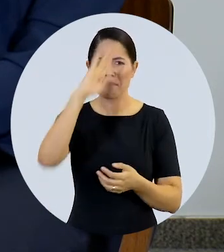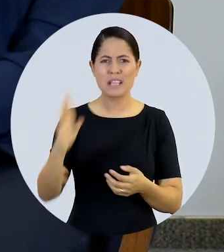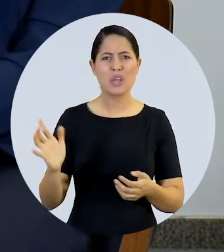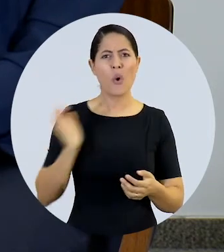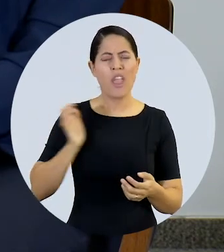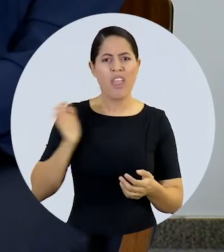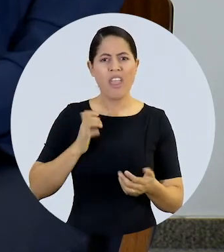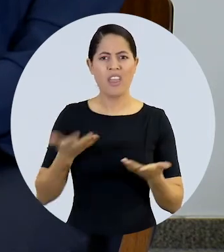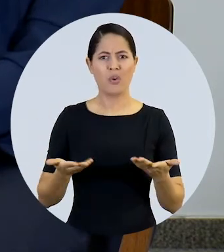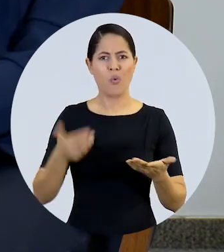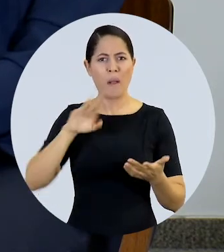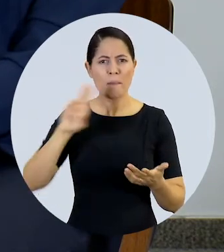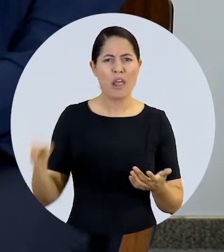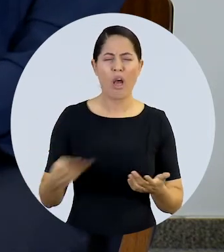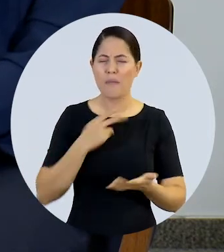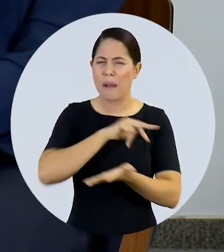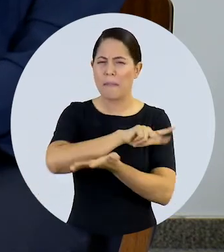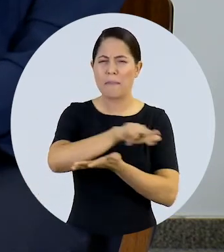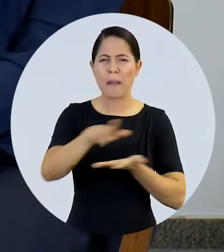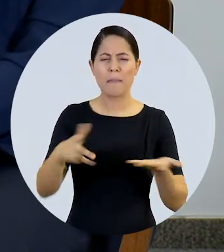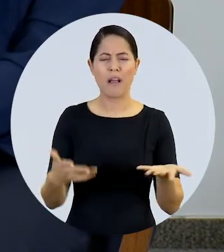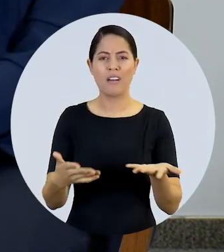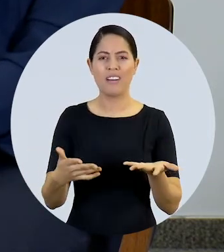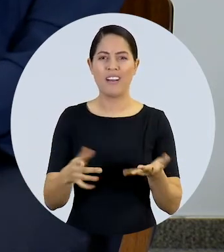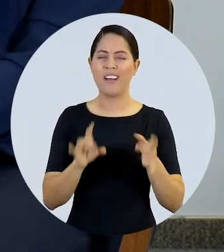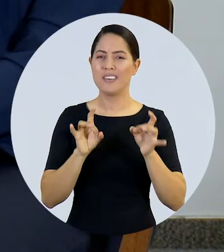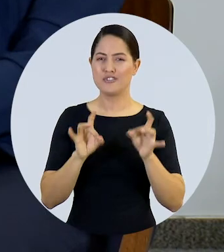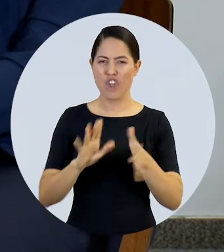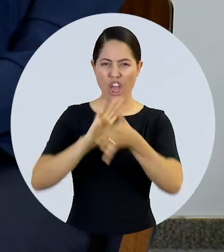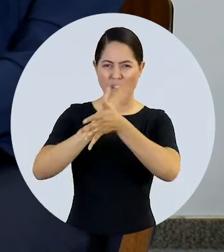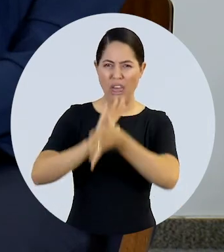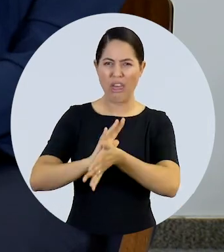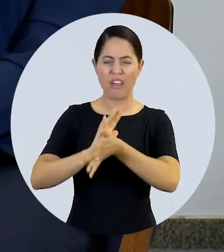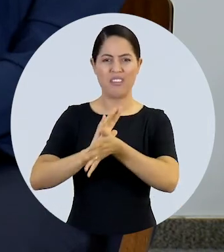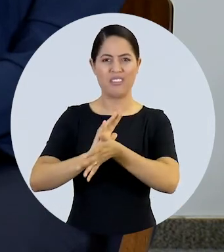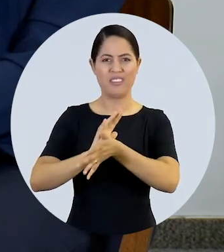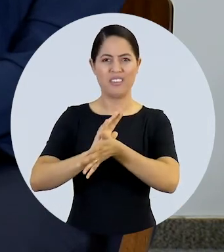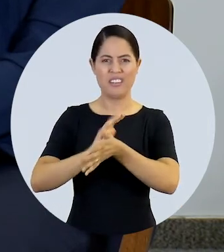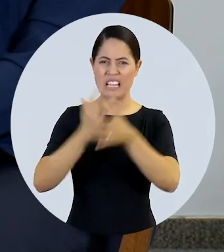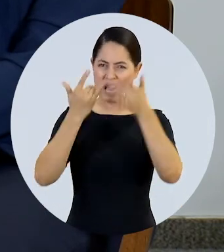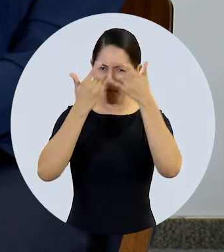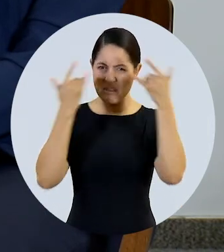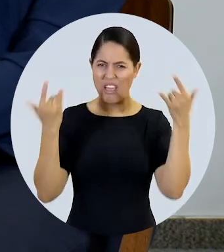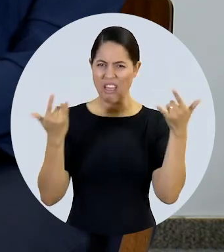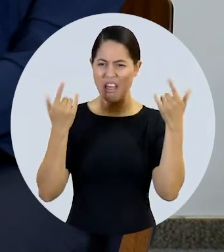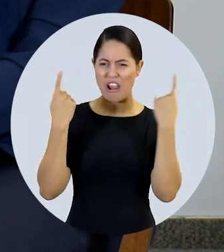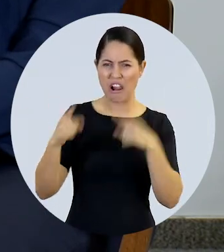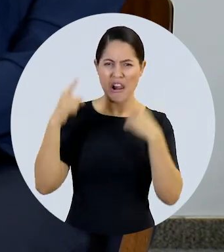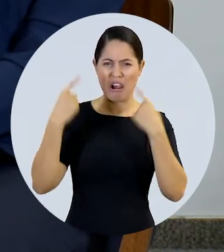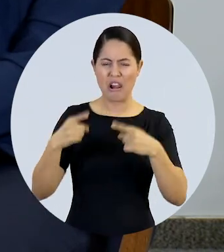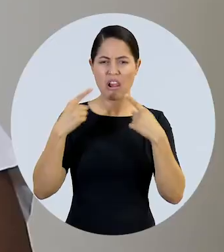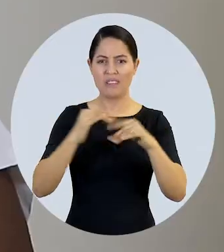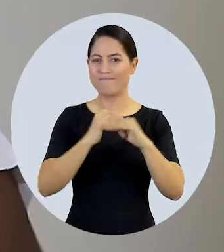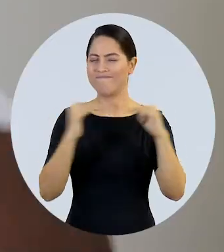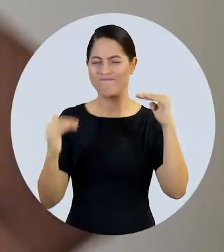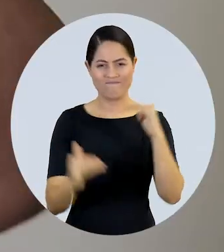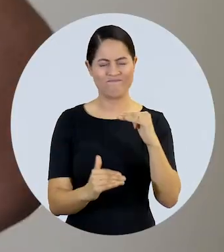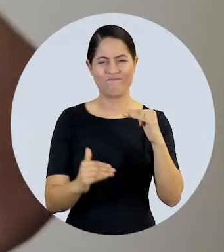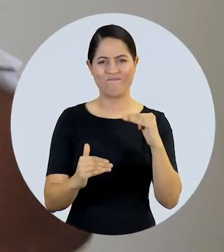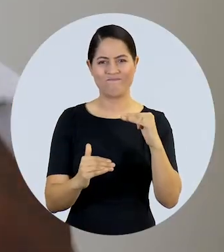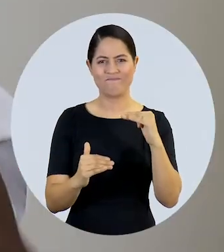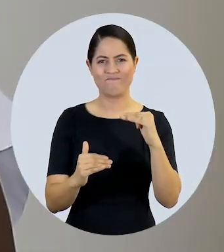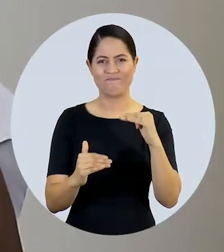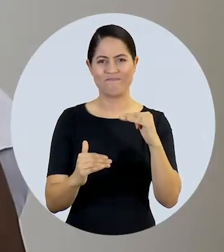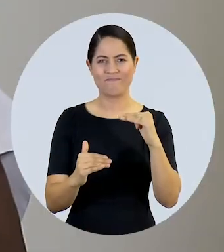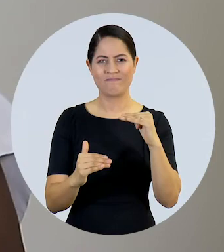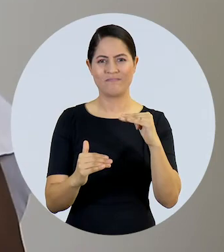não poderíamos ter um contraste tamanho. Só o racismo, numa lógica capitalista que estrutura e possibilita a existência de